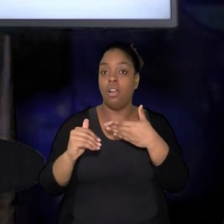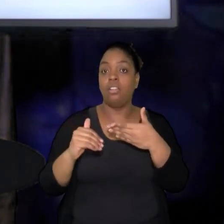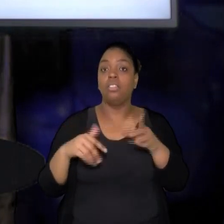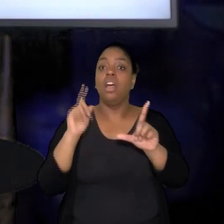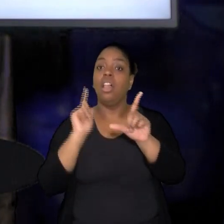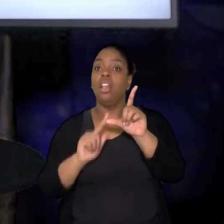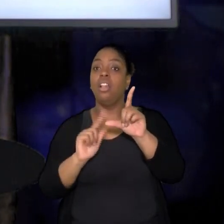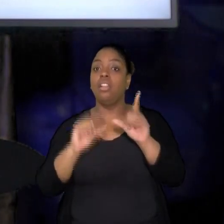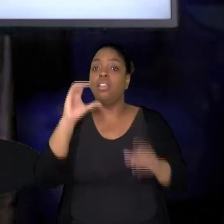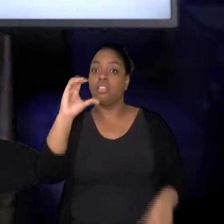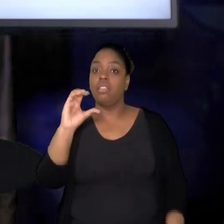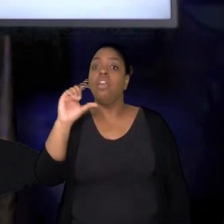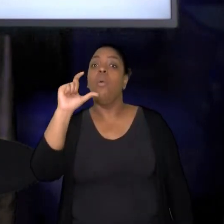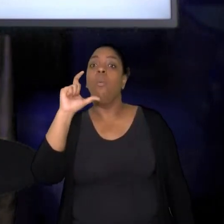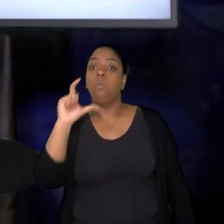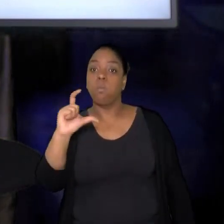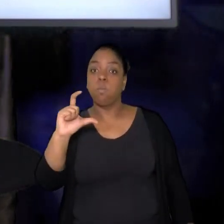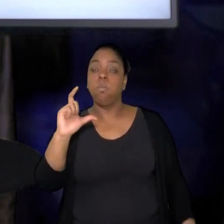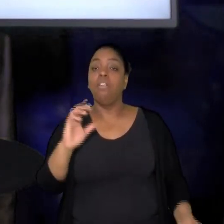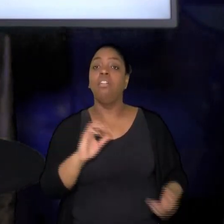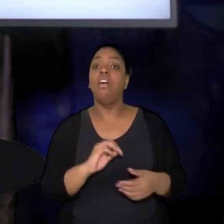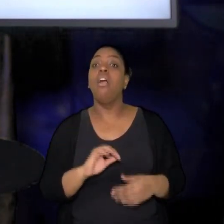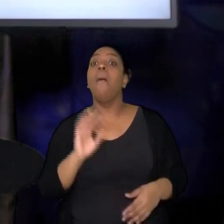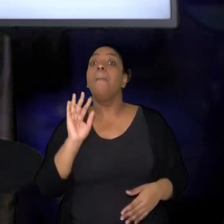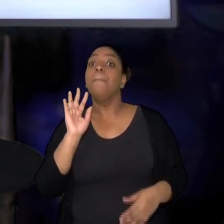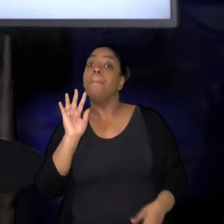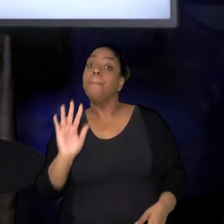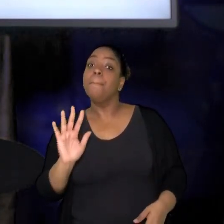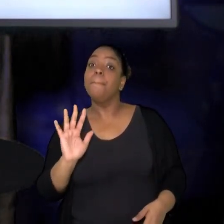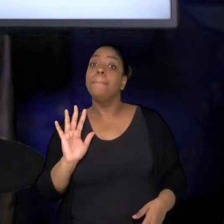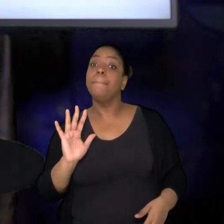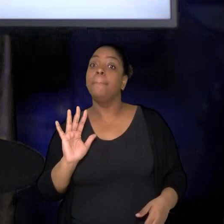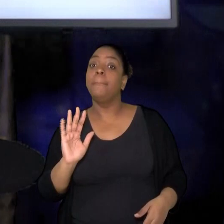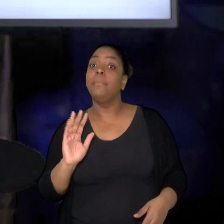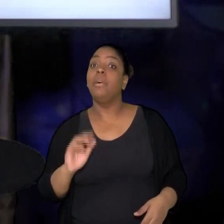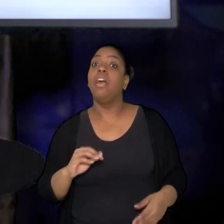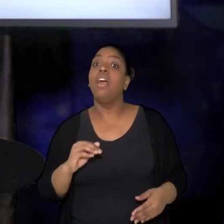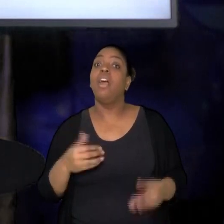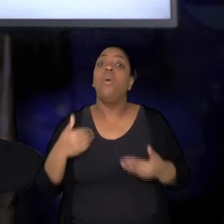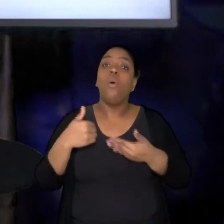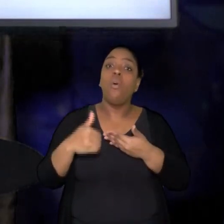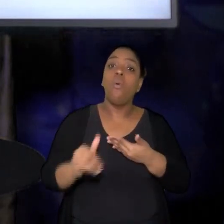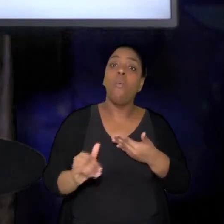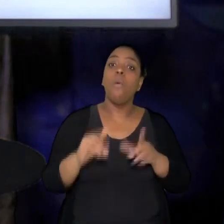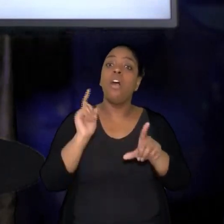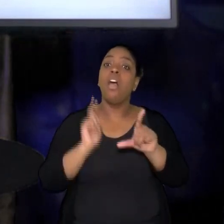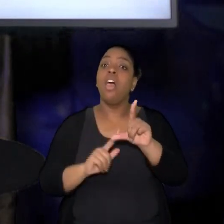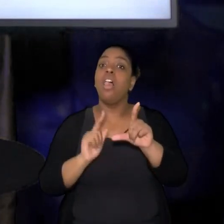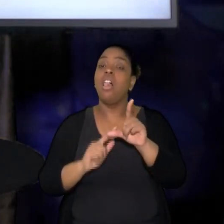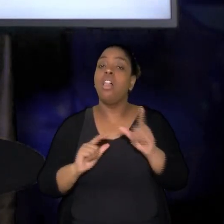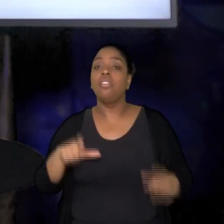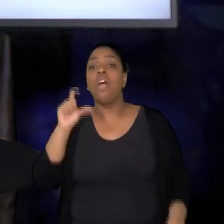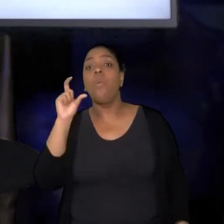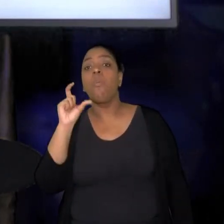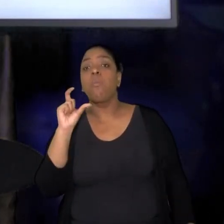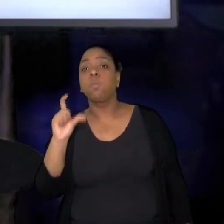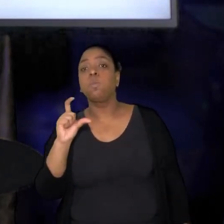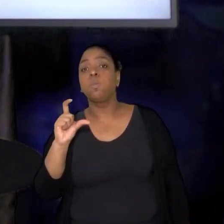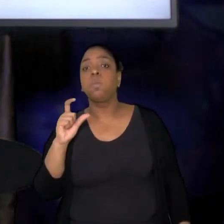C maiúscula. Mas elas foram escritas com letra inicial maiúscula por